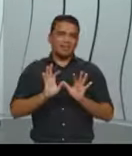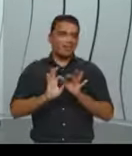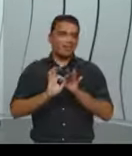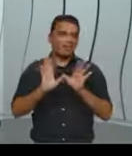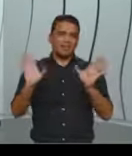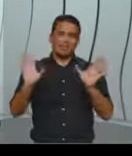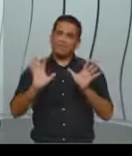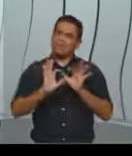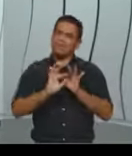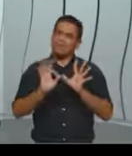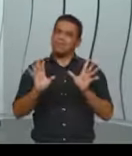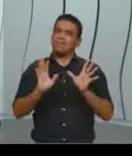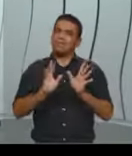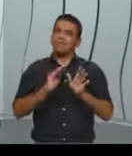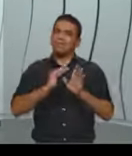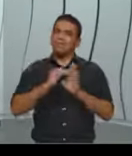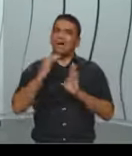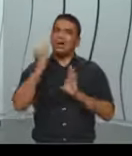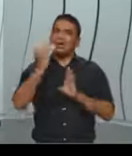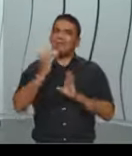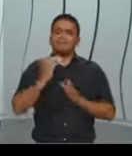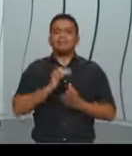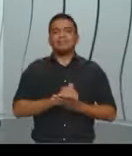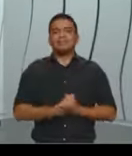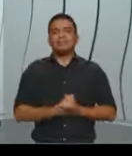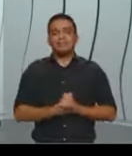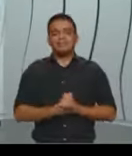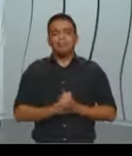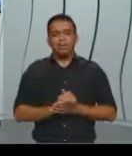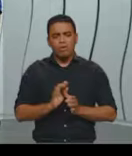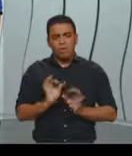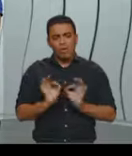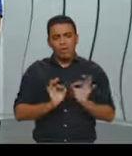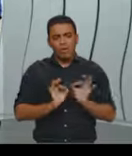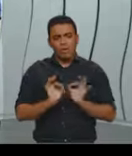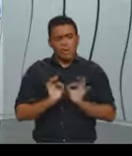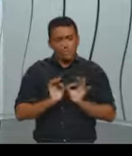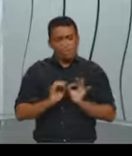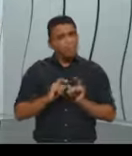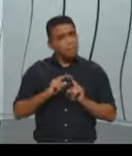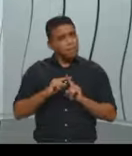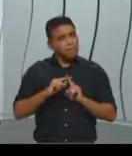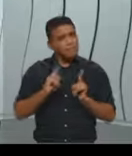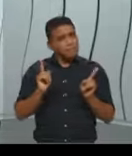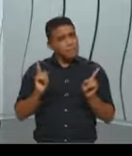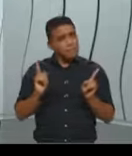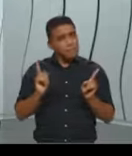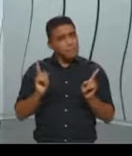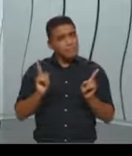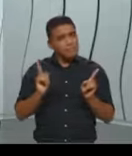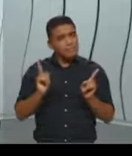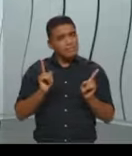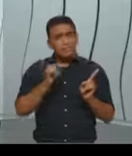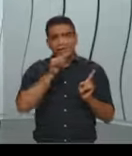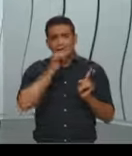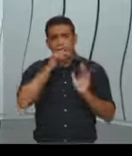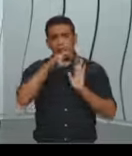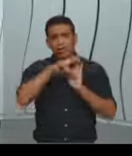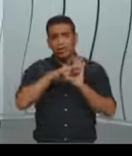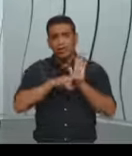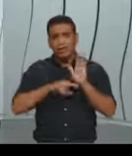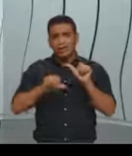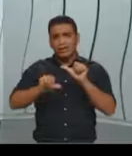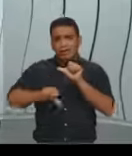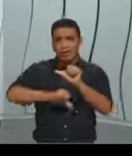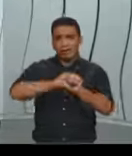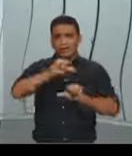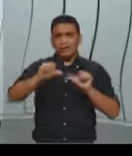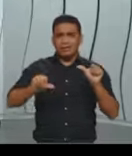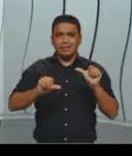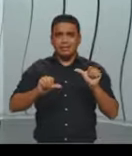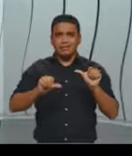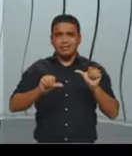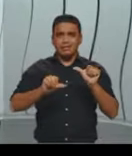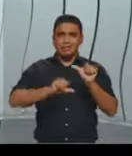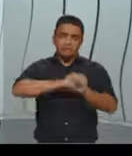Ela trabalha com um arranjo, mas tirando umas regrinhas. Faz de